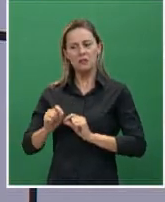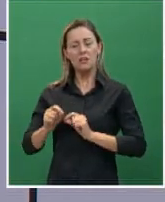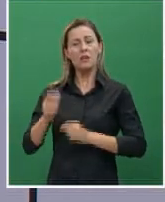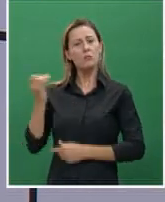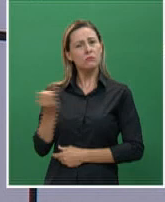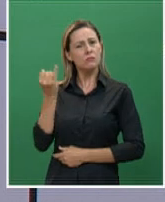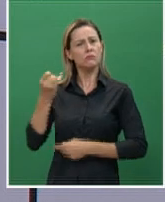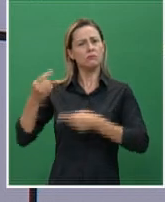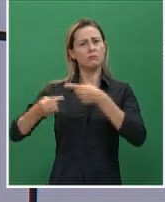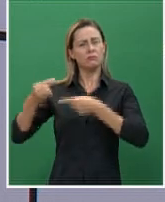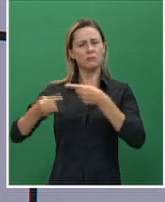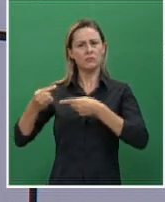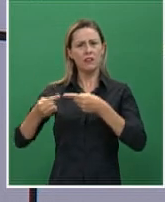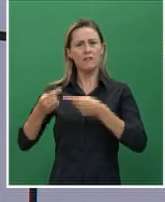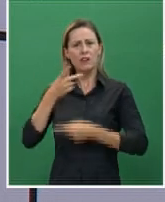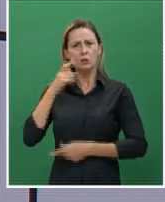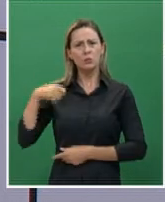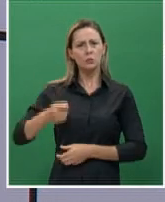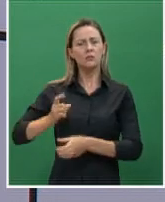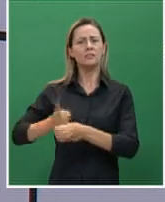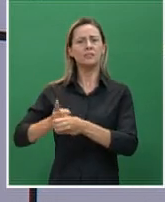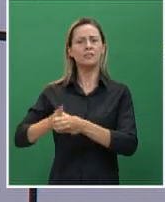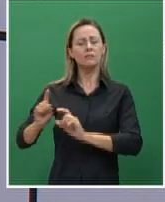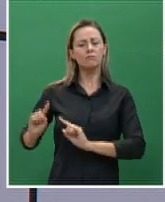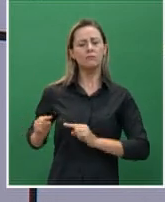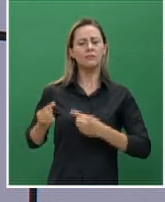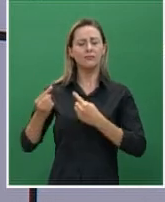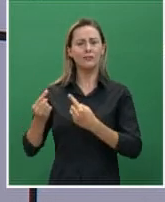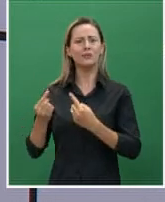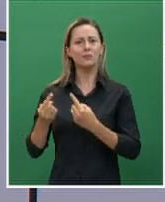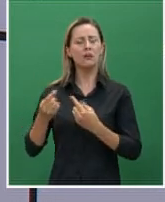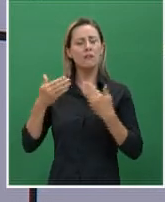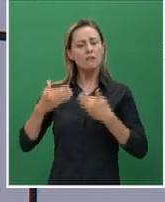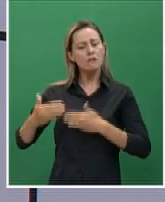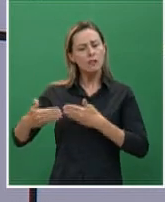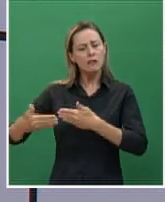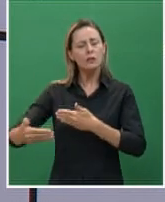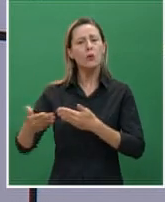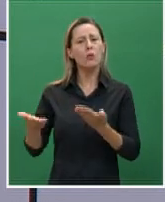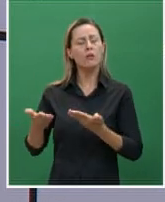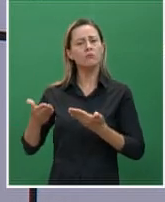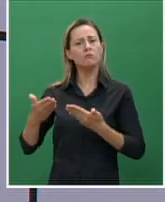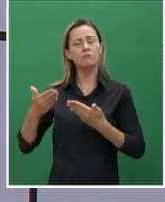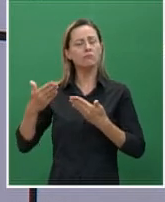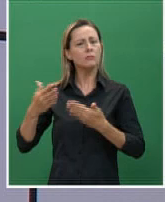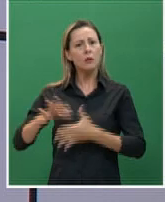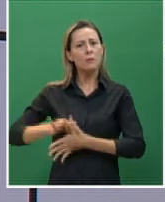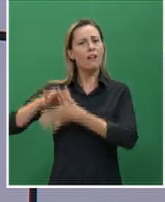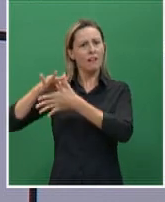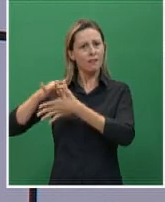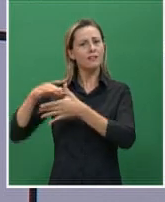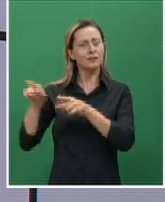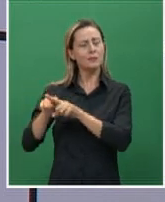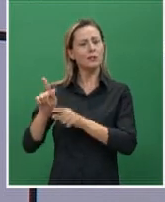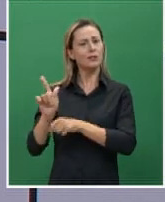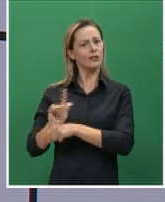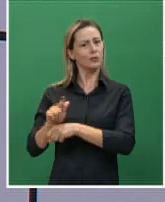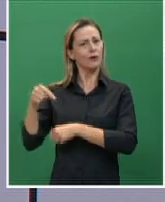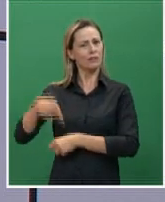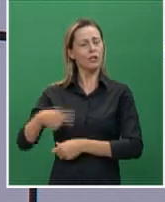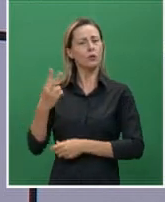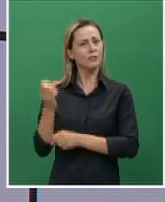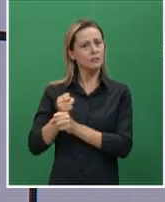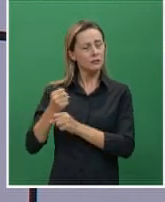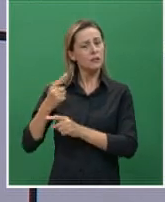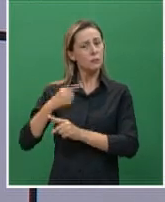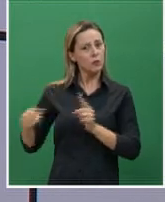debater e construir e falar sobre a cidade de desafios estarão à frente e desafio de ser gestor e ao longo desses dois anos e meio que eu